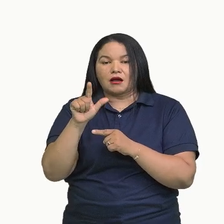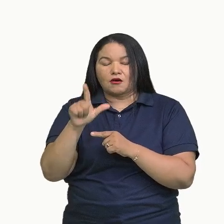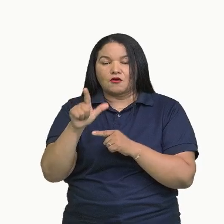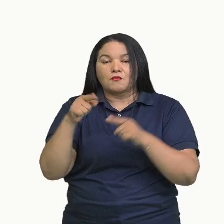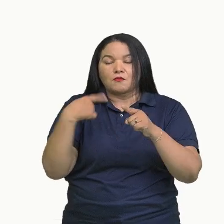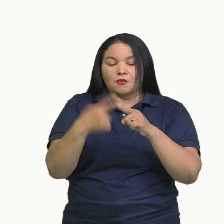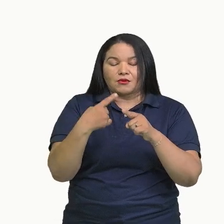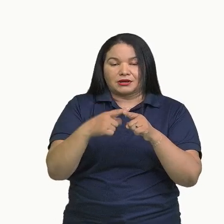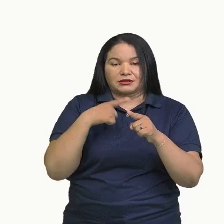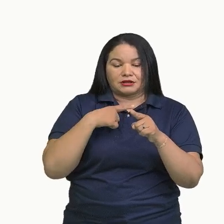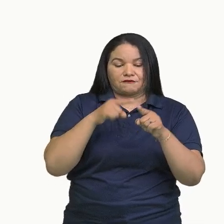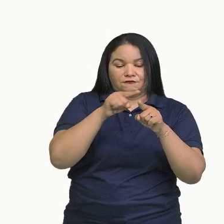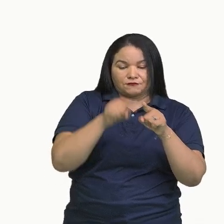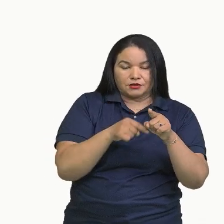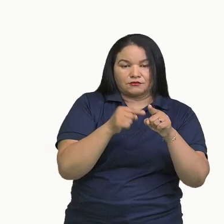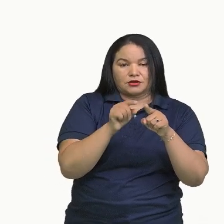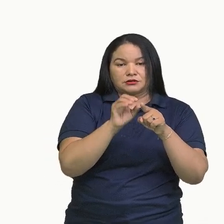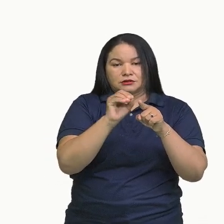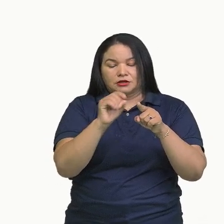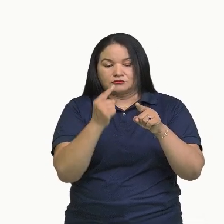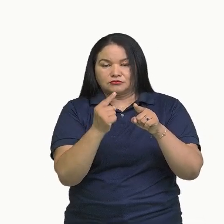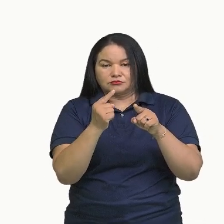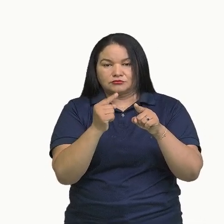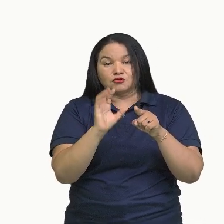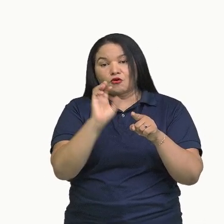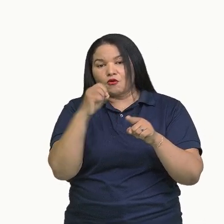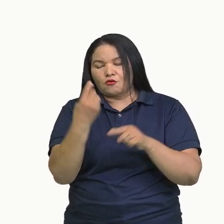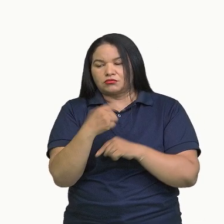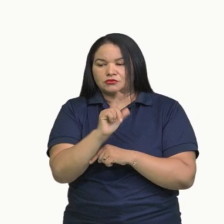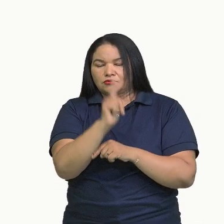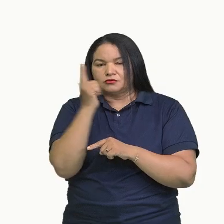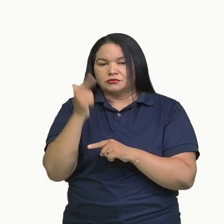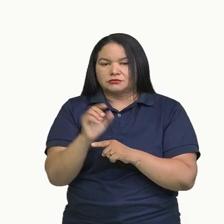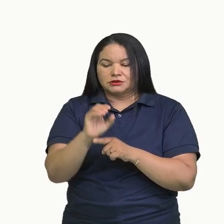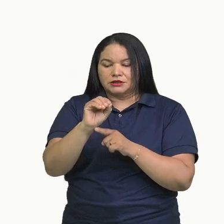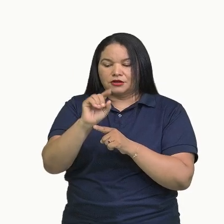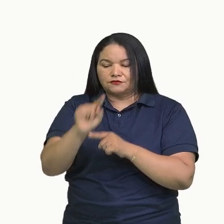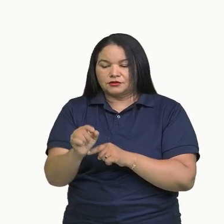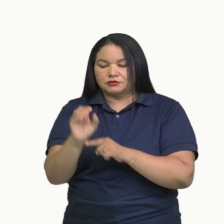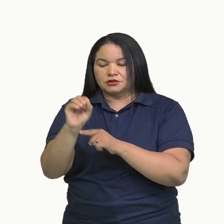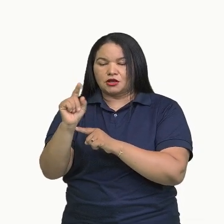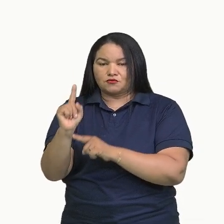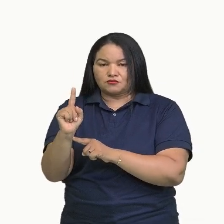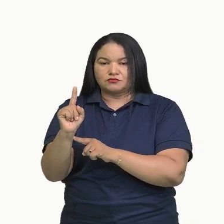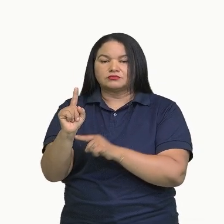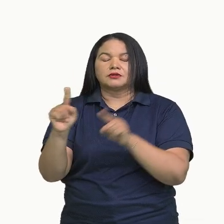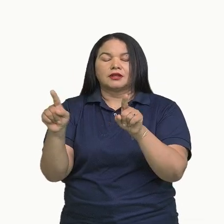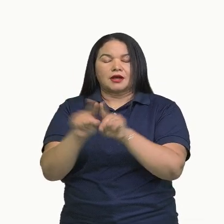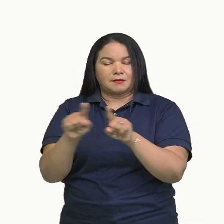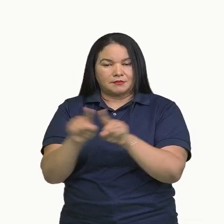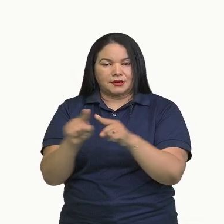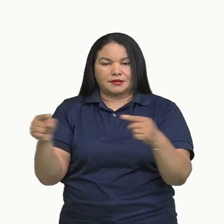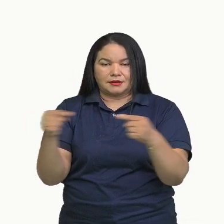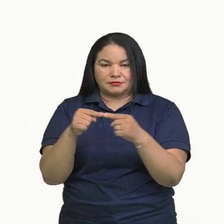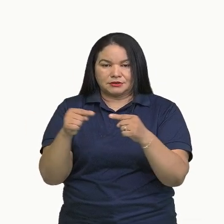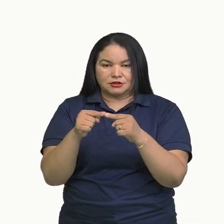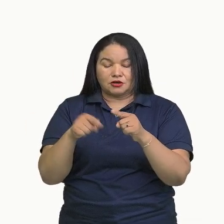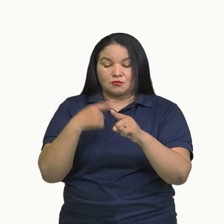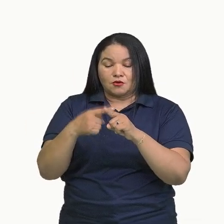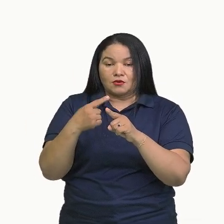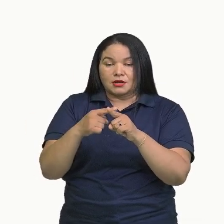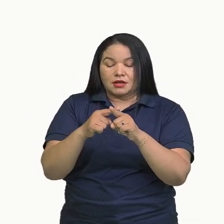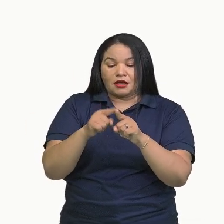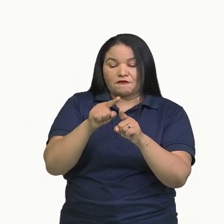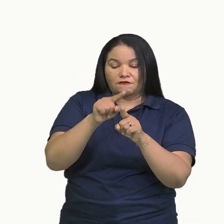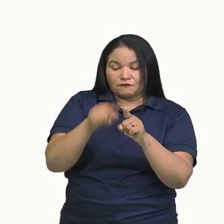de zero. Se nós tivermos 0,01, também é um número decimal, por quê? Porque após a vírgula,